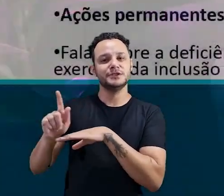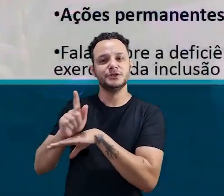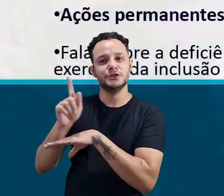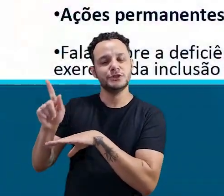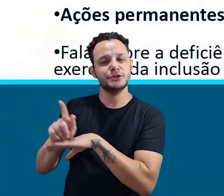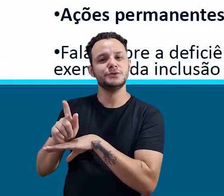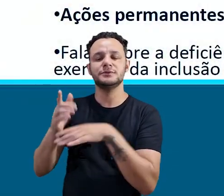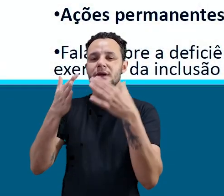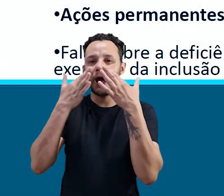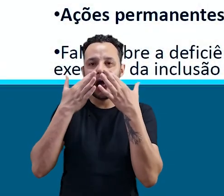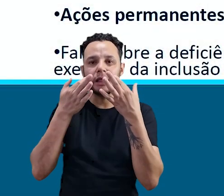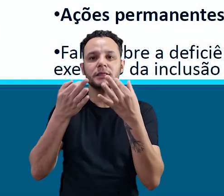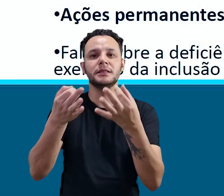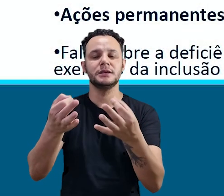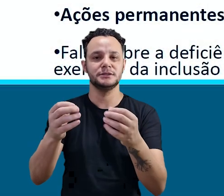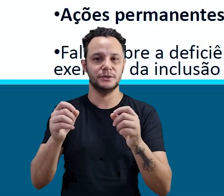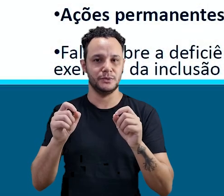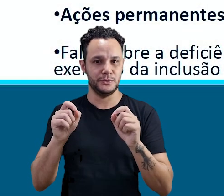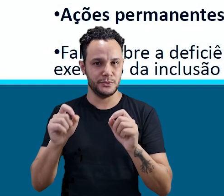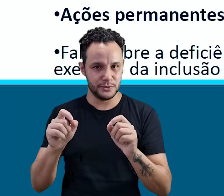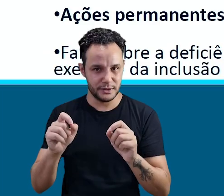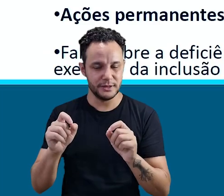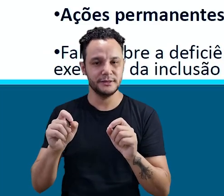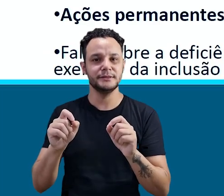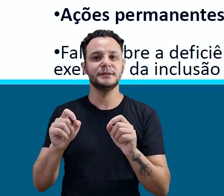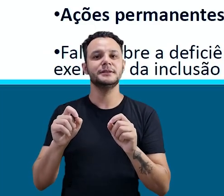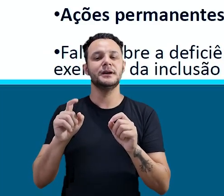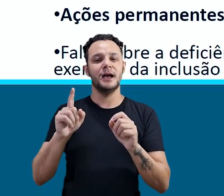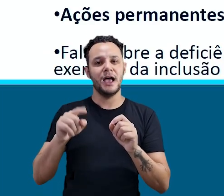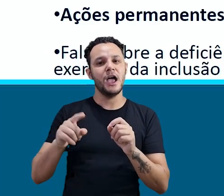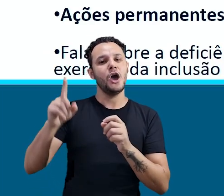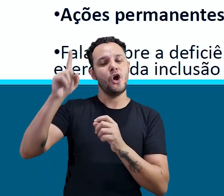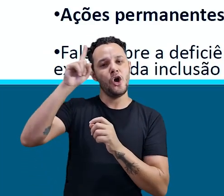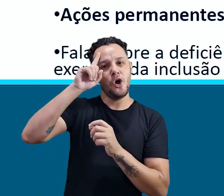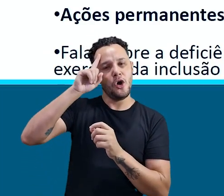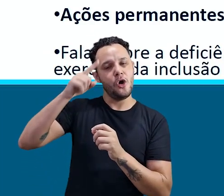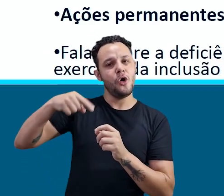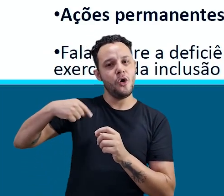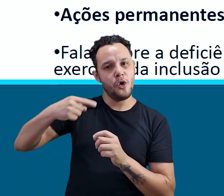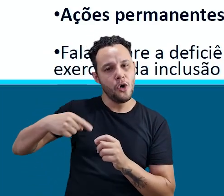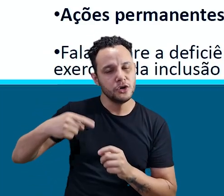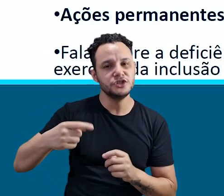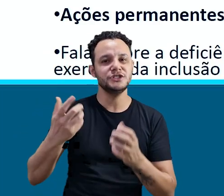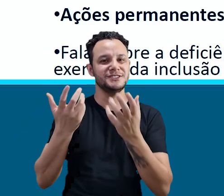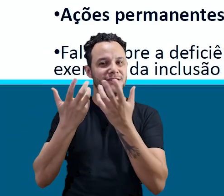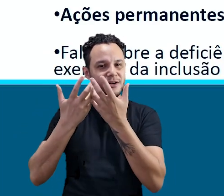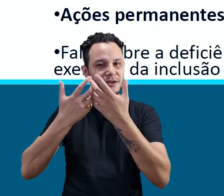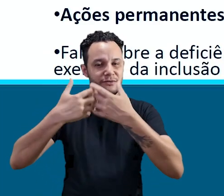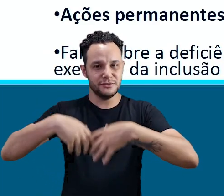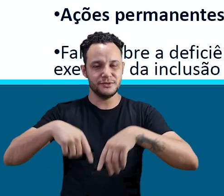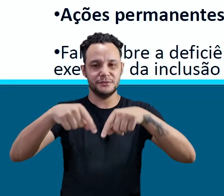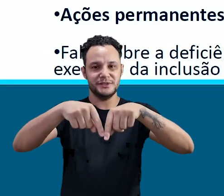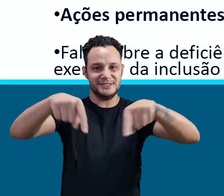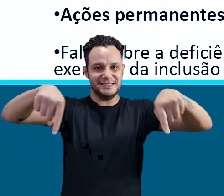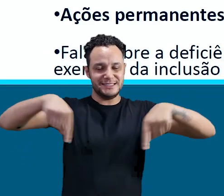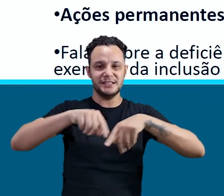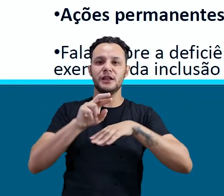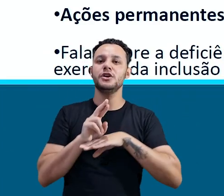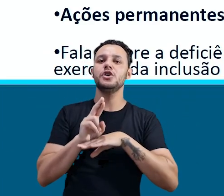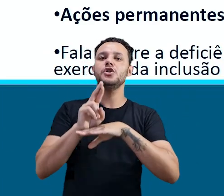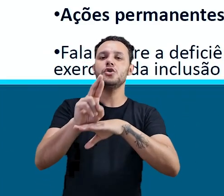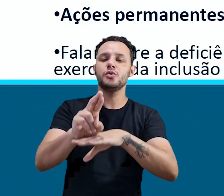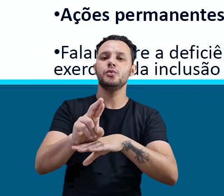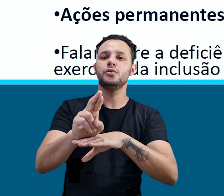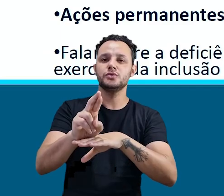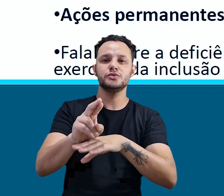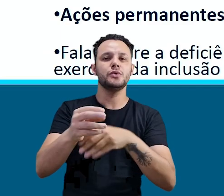que os gestores precisam é alinhar o funcionamento, a rotina, o uso dessa